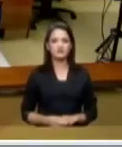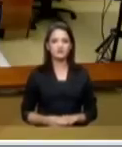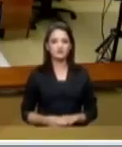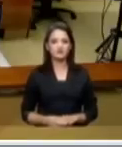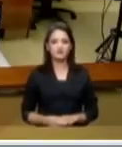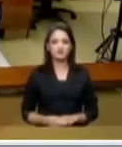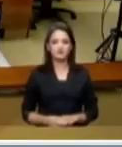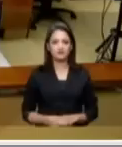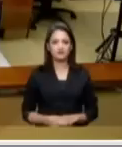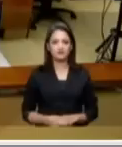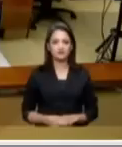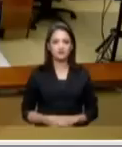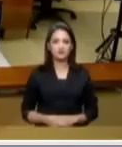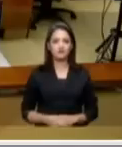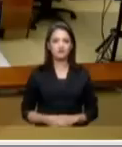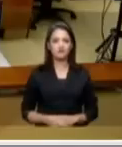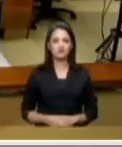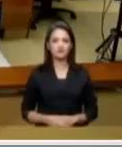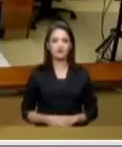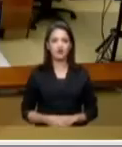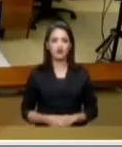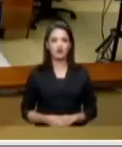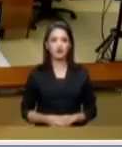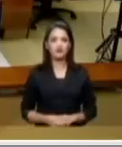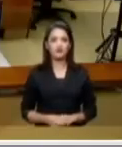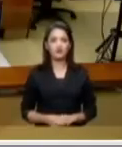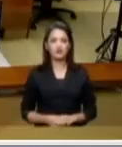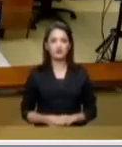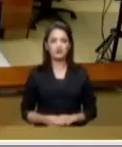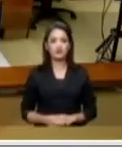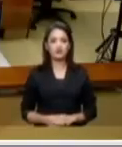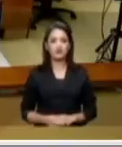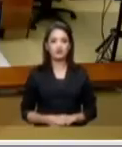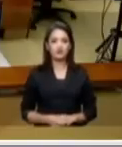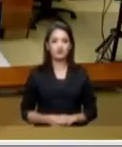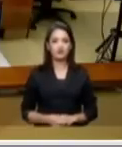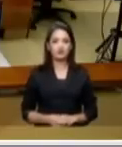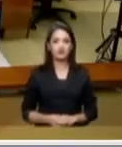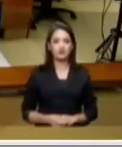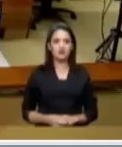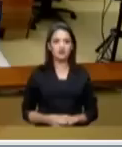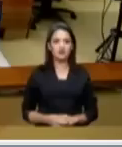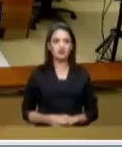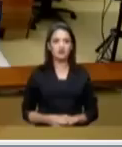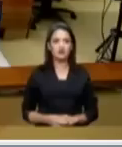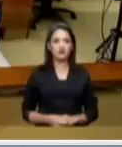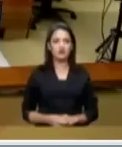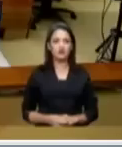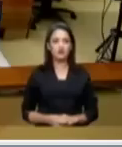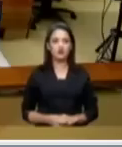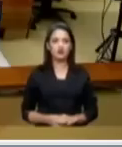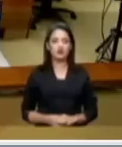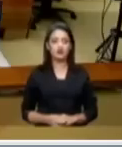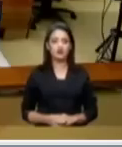o que eles estão fazendo falando pelos cotovelos então a gente lembra É também do ministro Luís Roberto